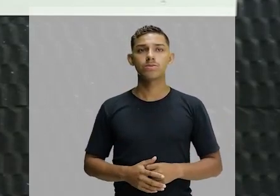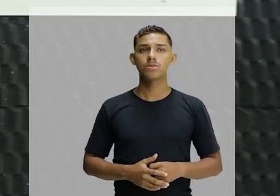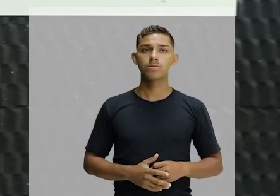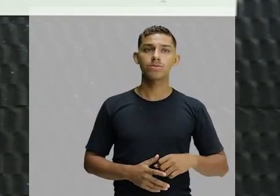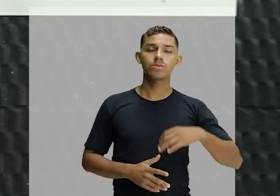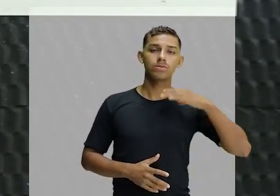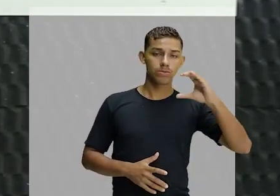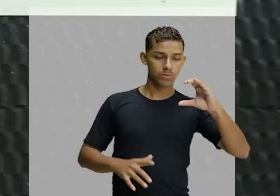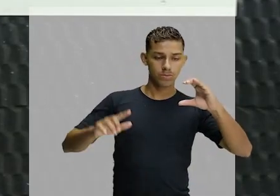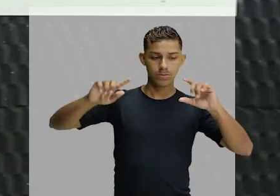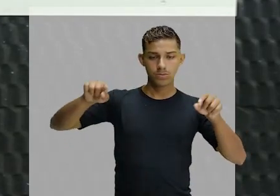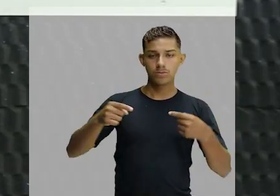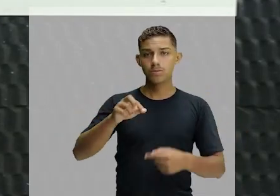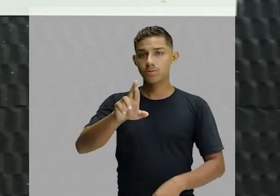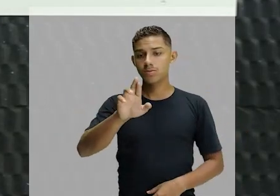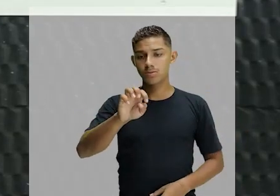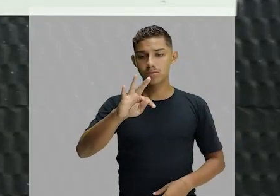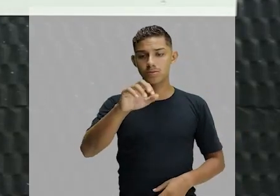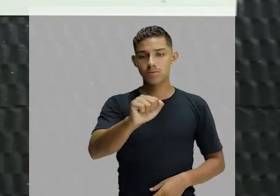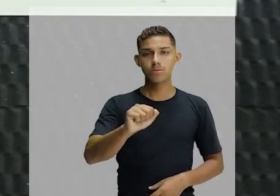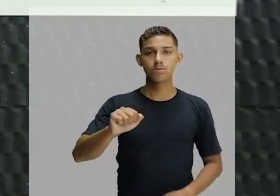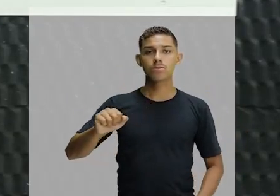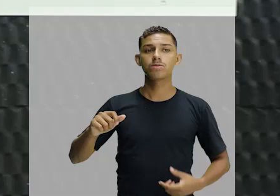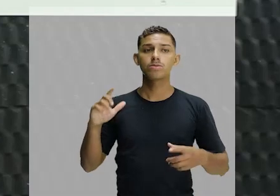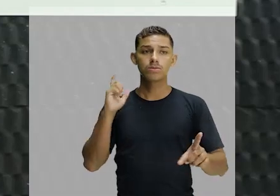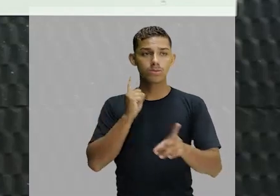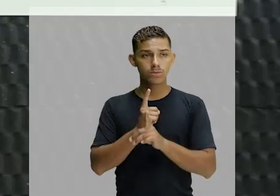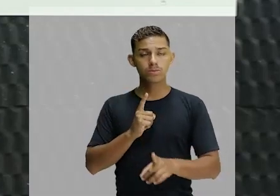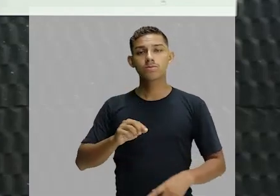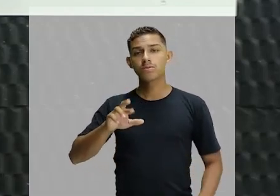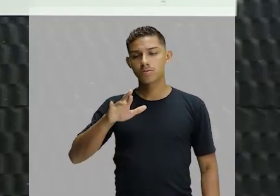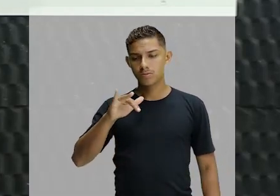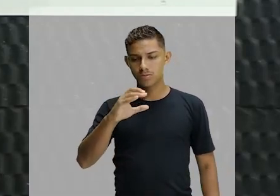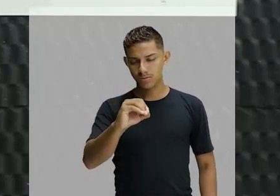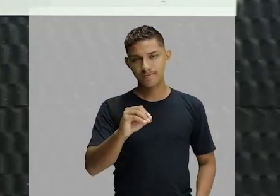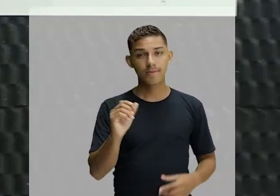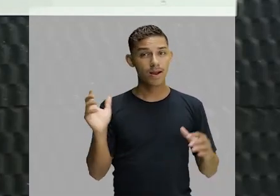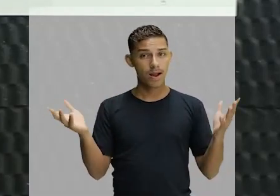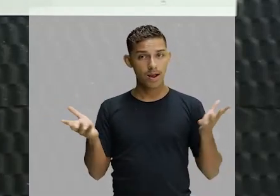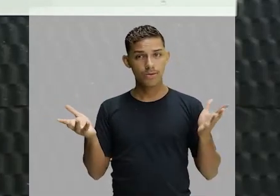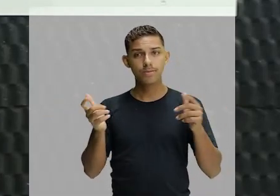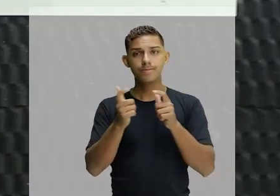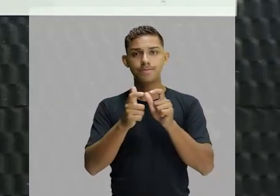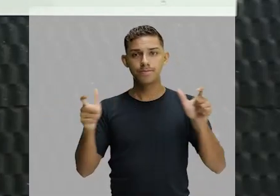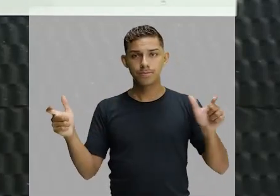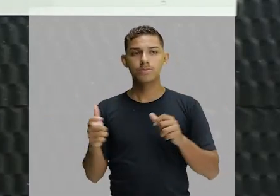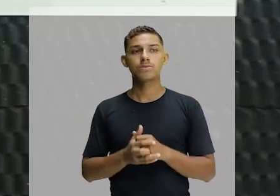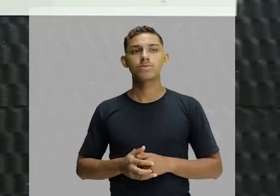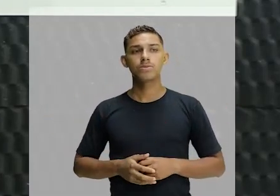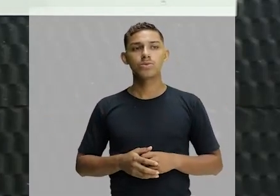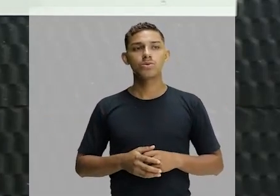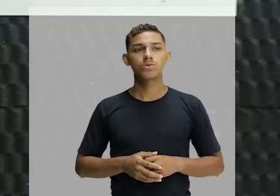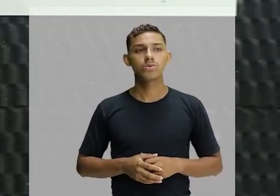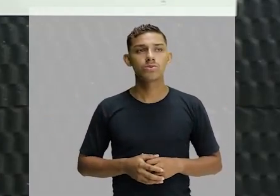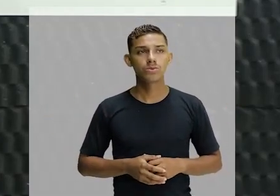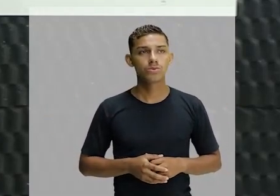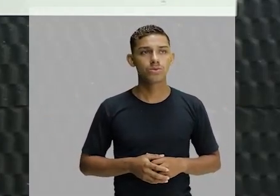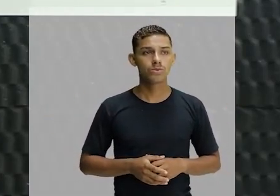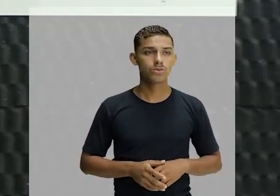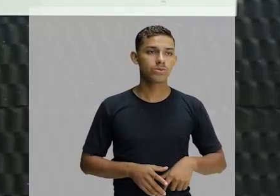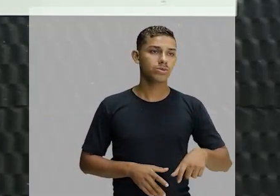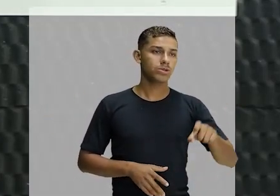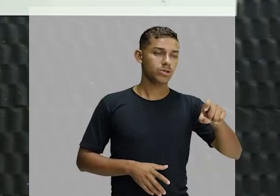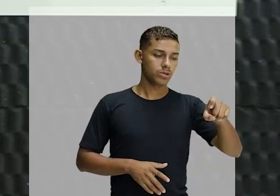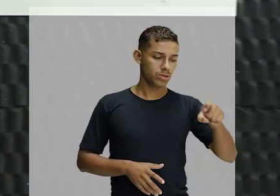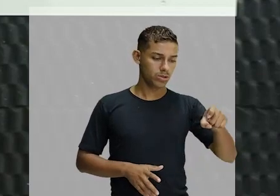essa reta R, ou seja, você encontrou o raio. Aí basta jogar na fórmula, né? X menos o x